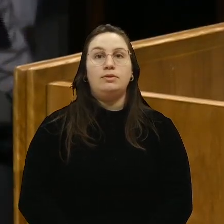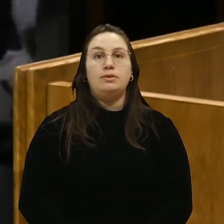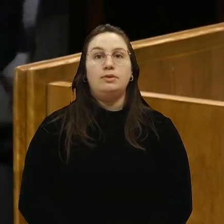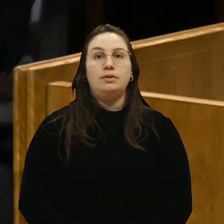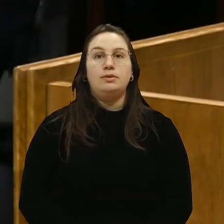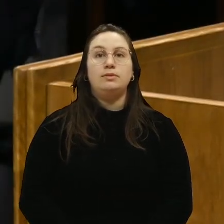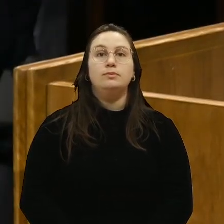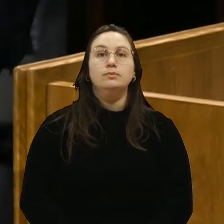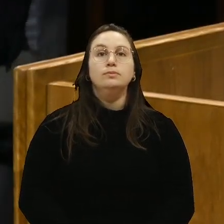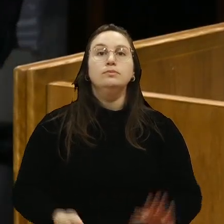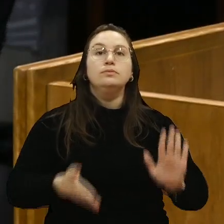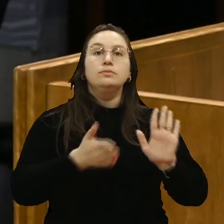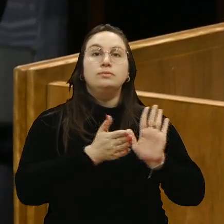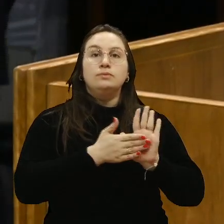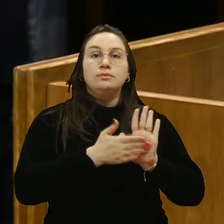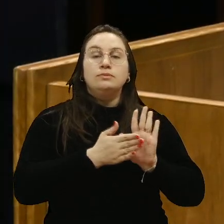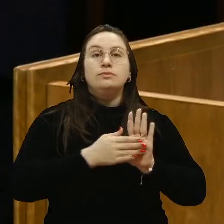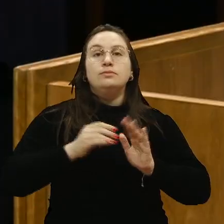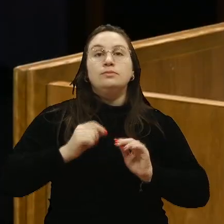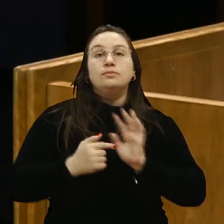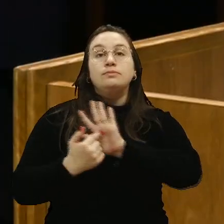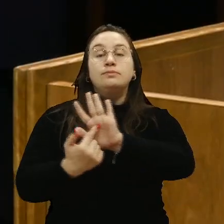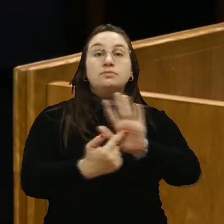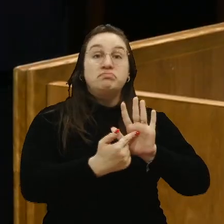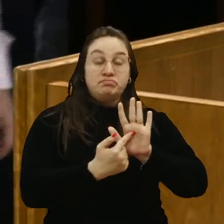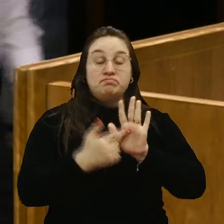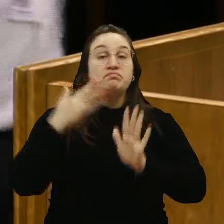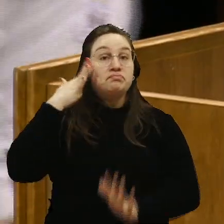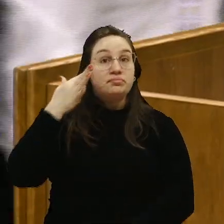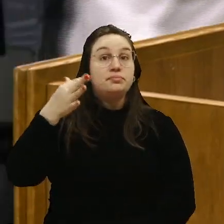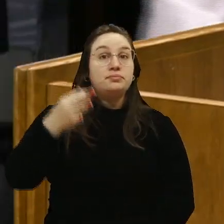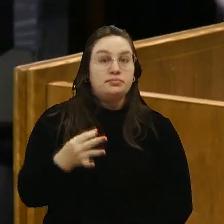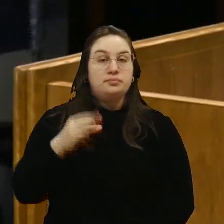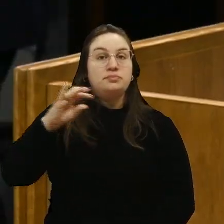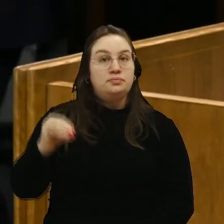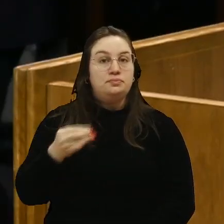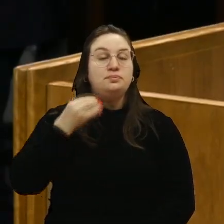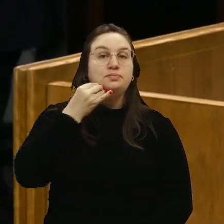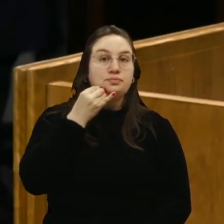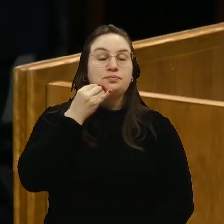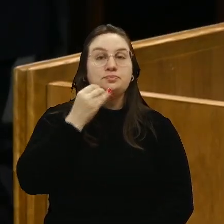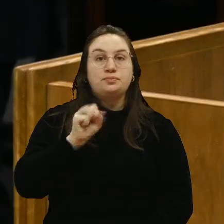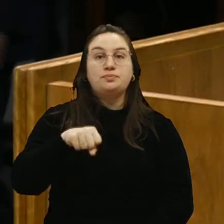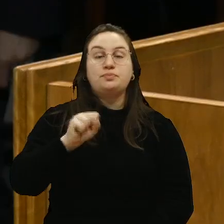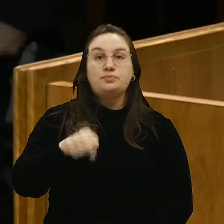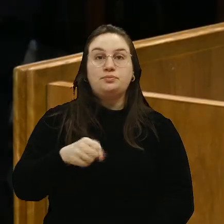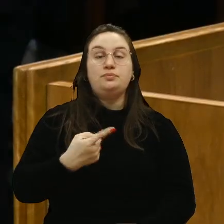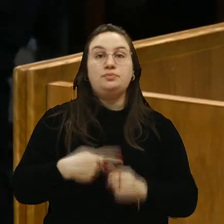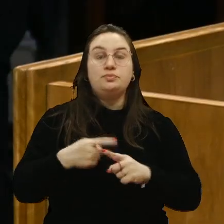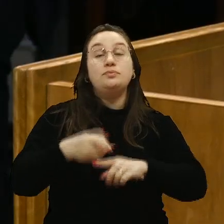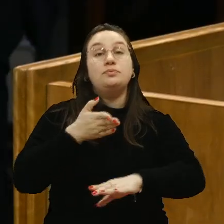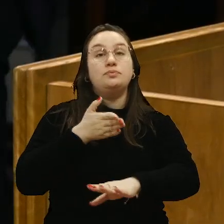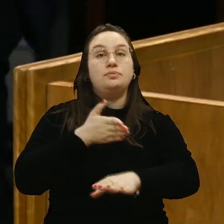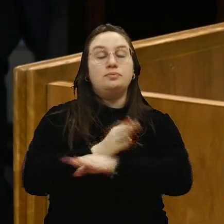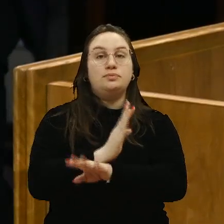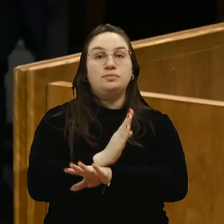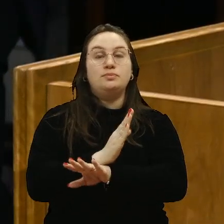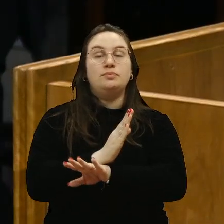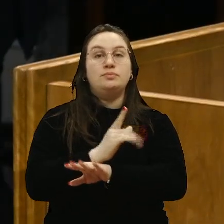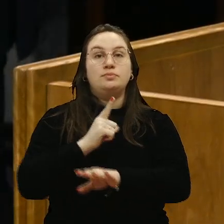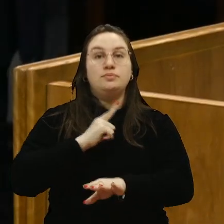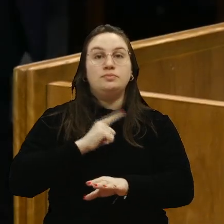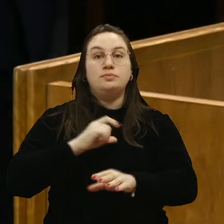A proposição mostra-se conveniente e oportuna, vez que a sua aprovação implicará